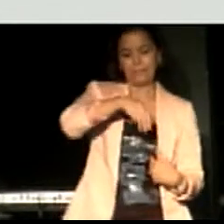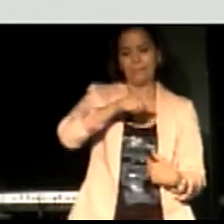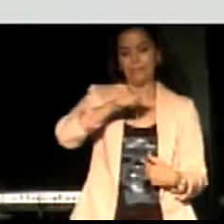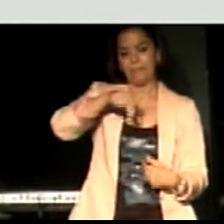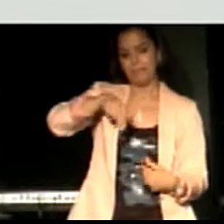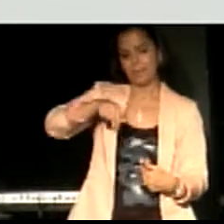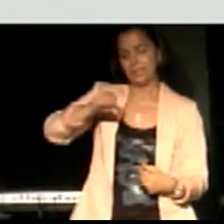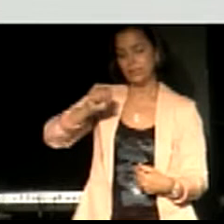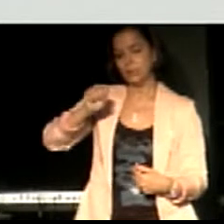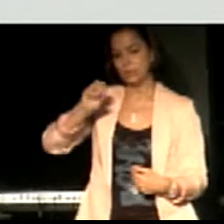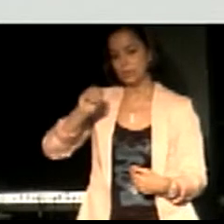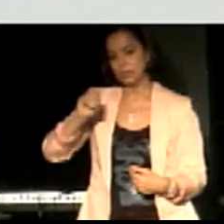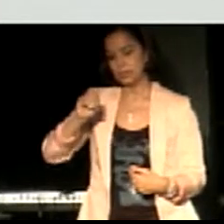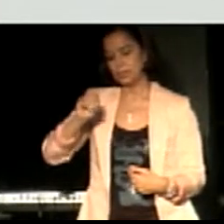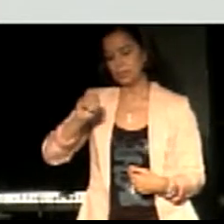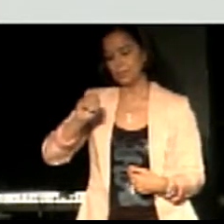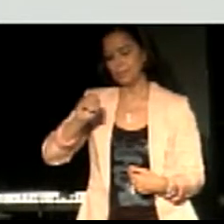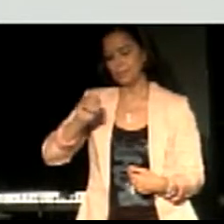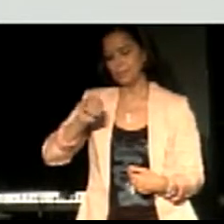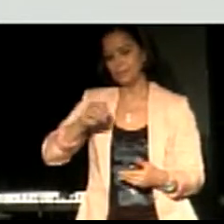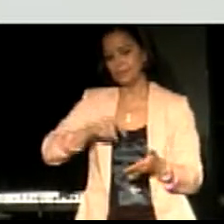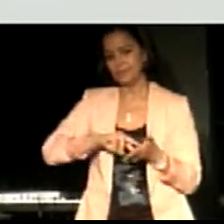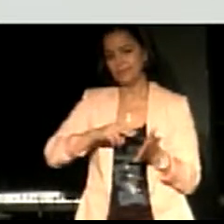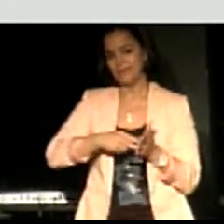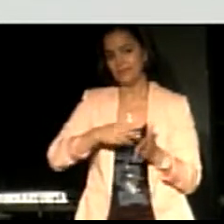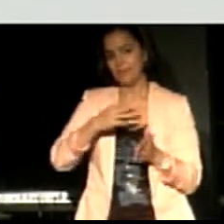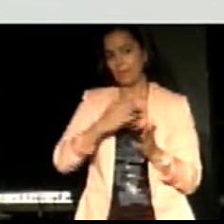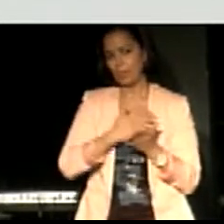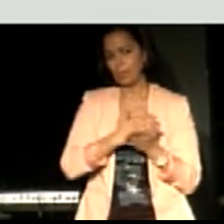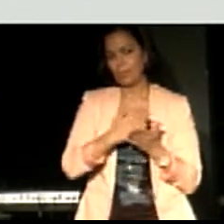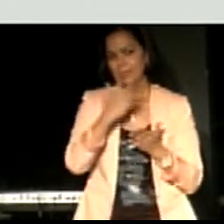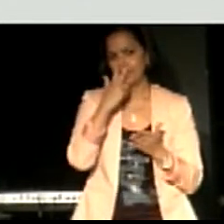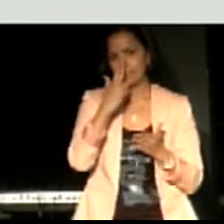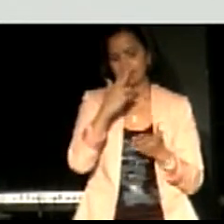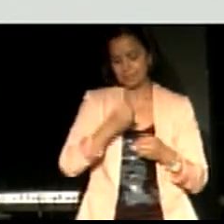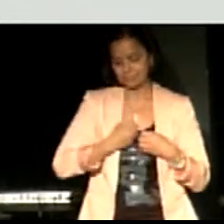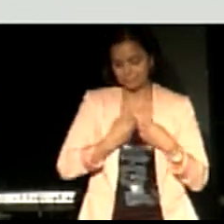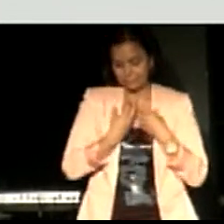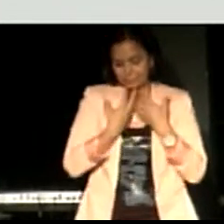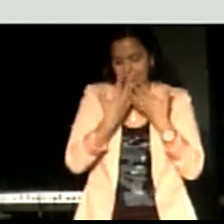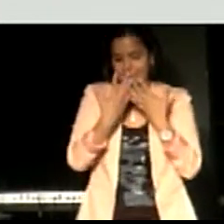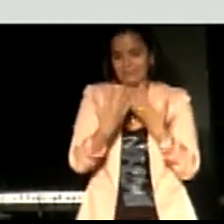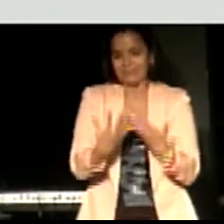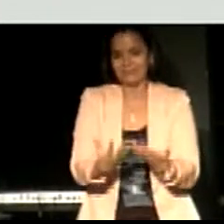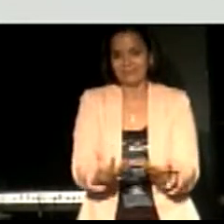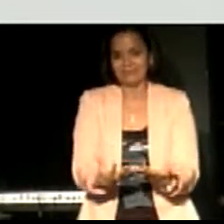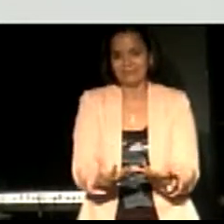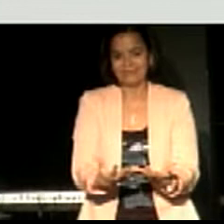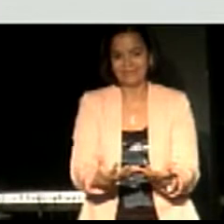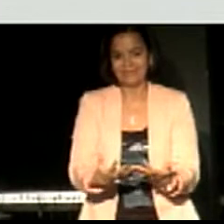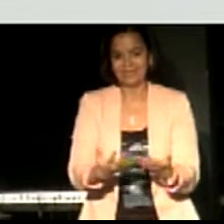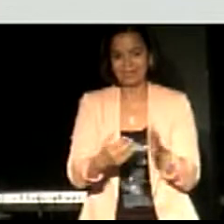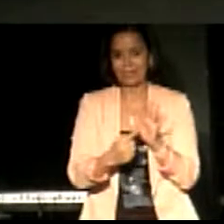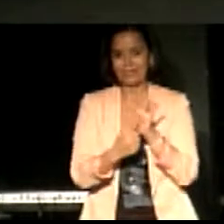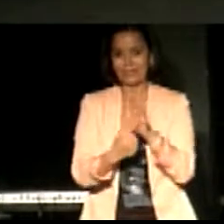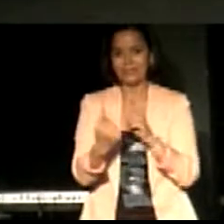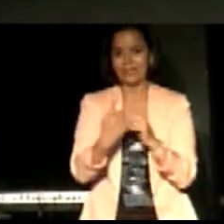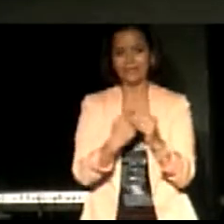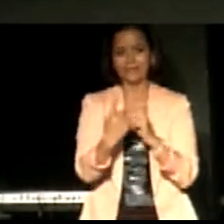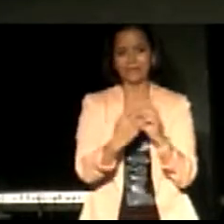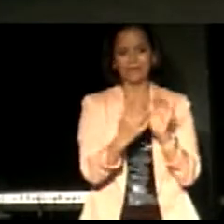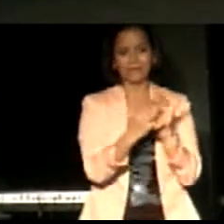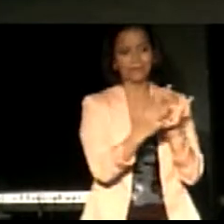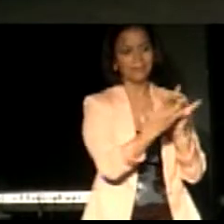já tem um aspecto interior, mas já começa a sair desse nosso interior e já começa um